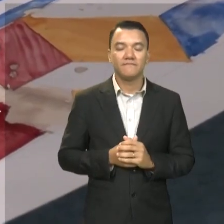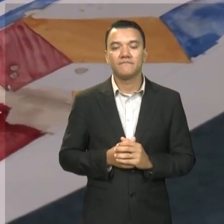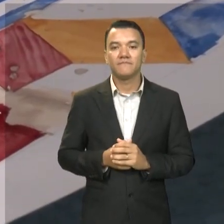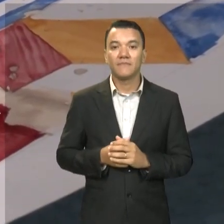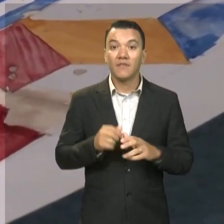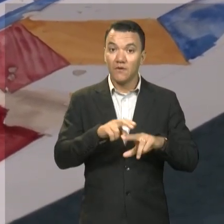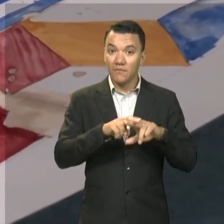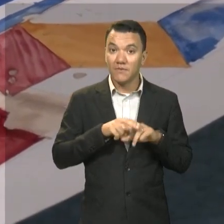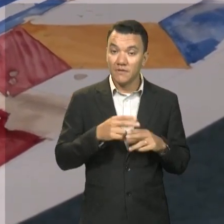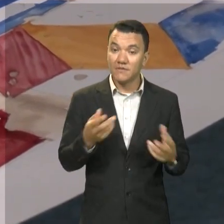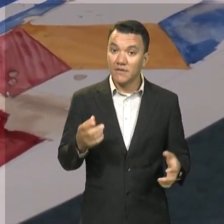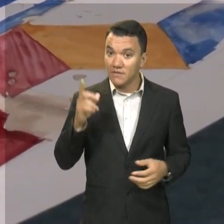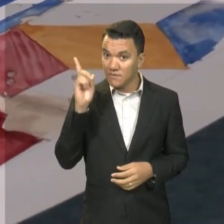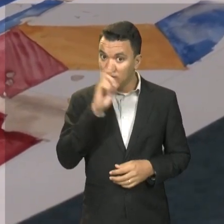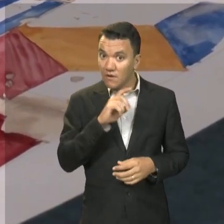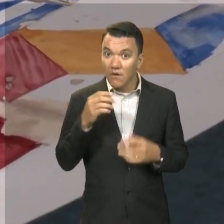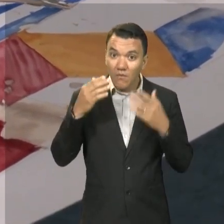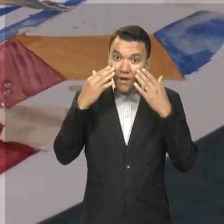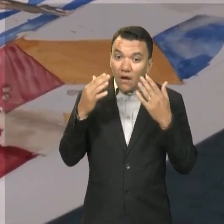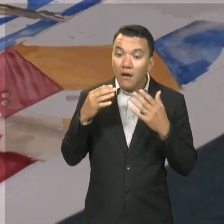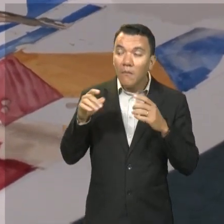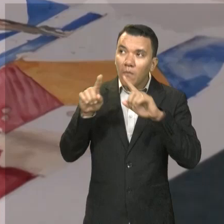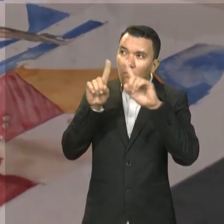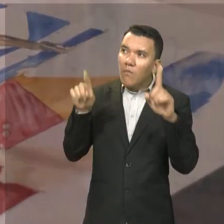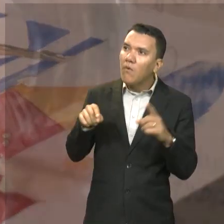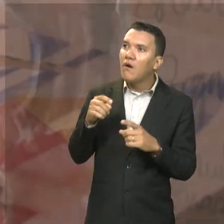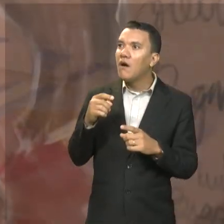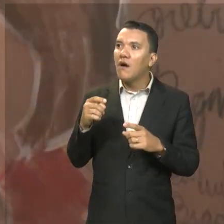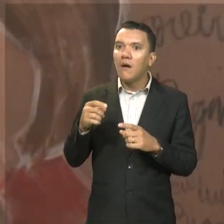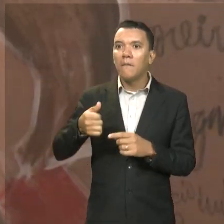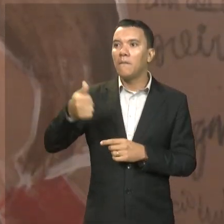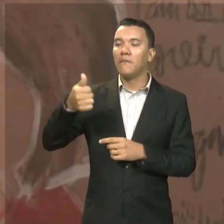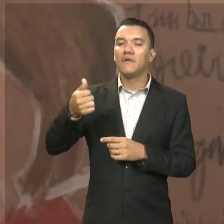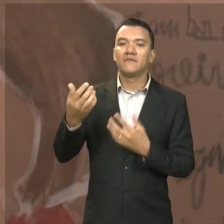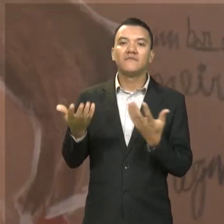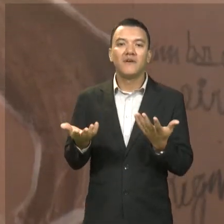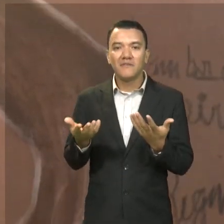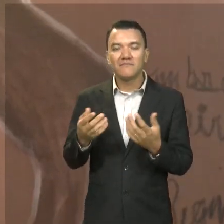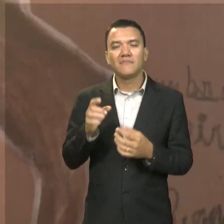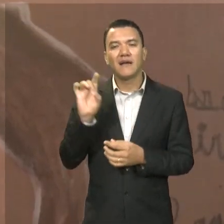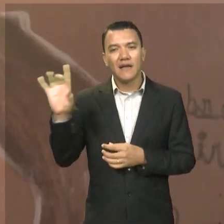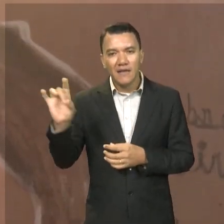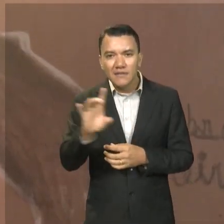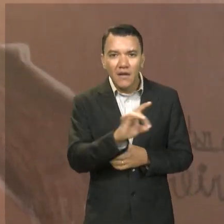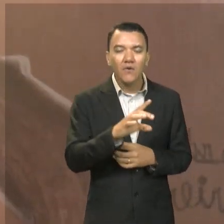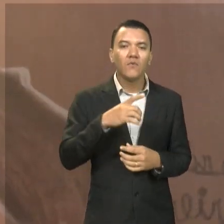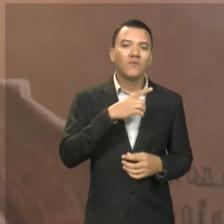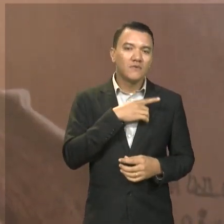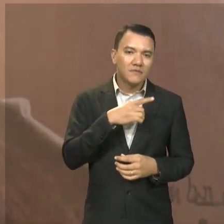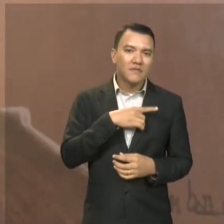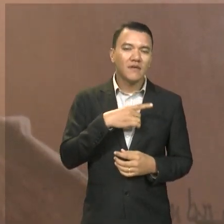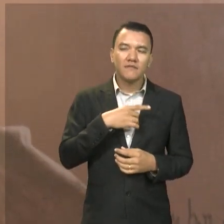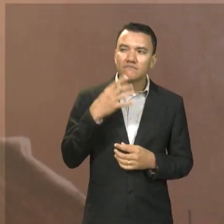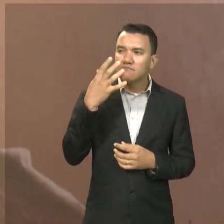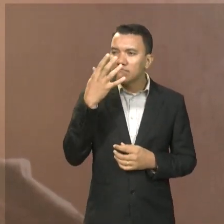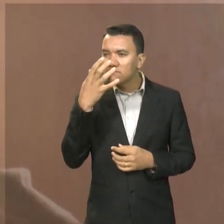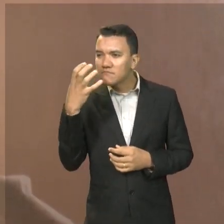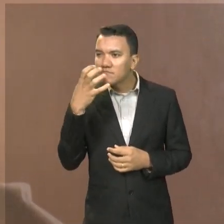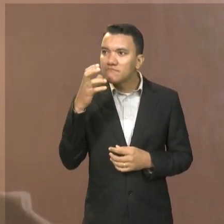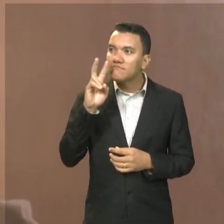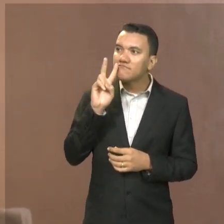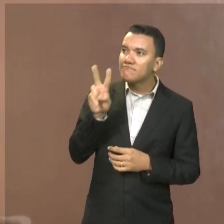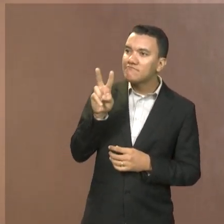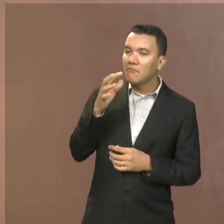é difícil apontar qual obra chama mais atenção. Cada uma, à sua maneira, atrai e prende o olhar de